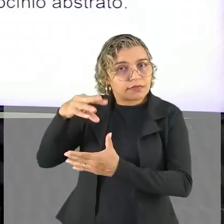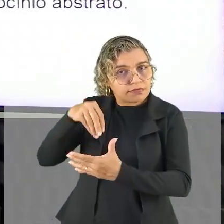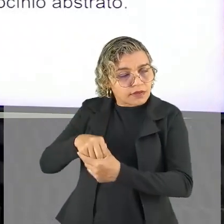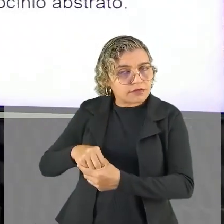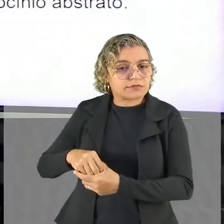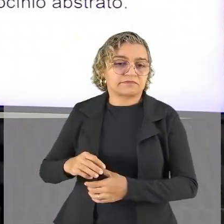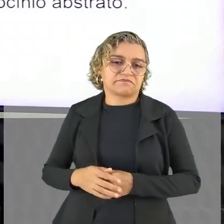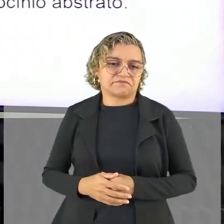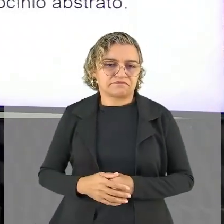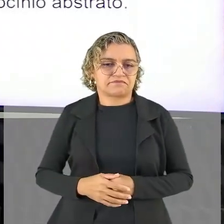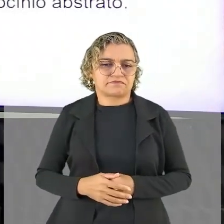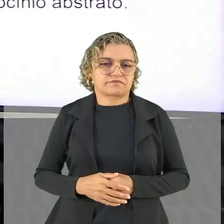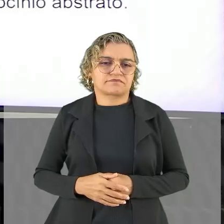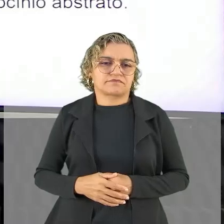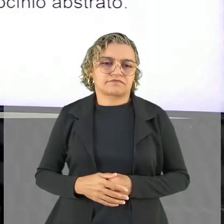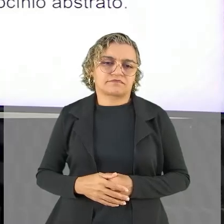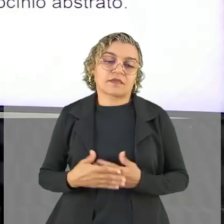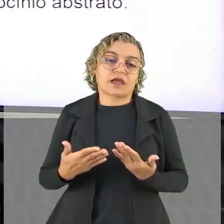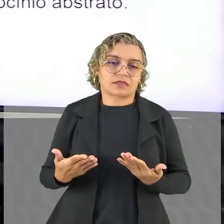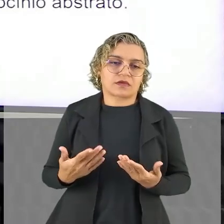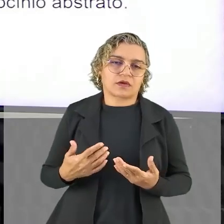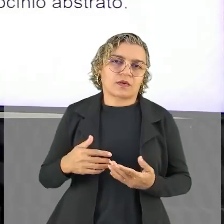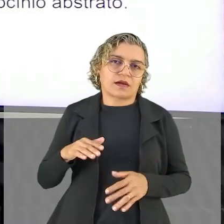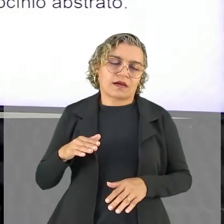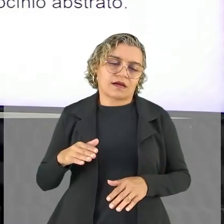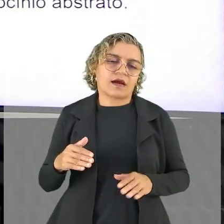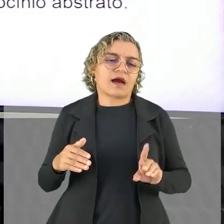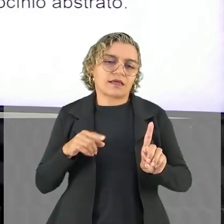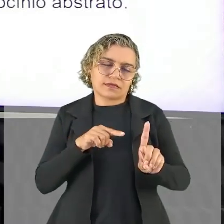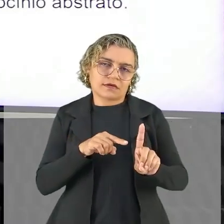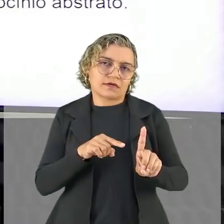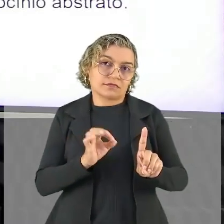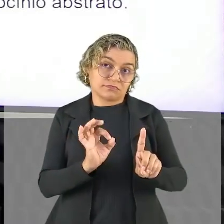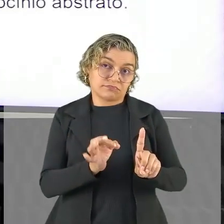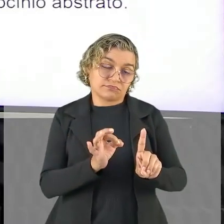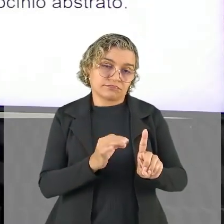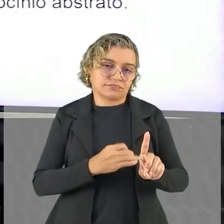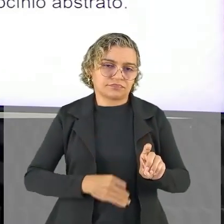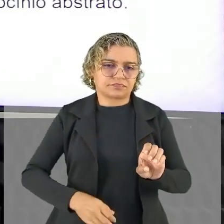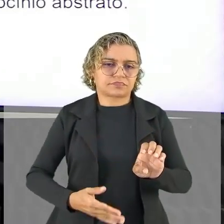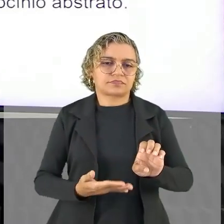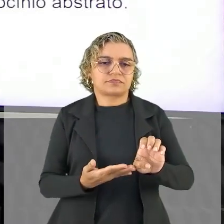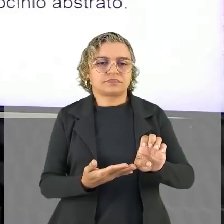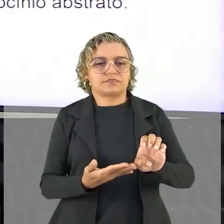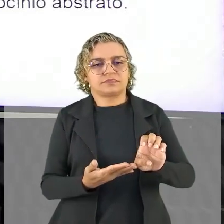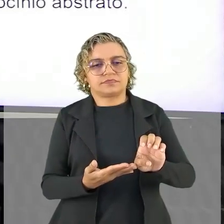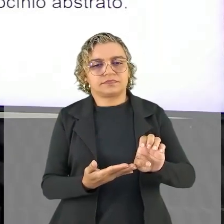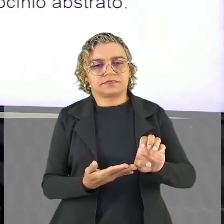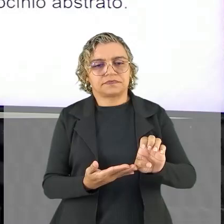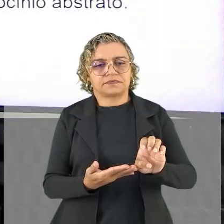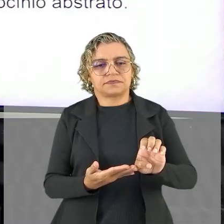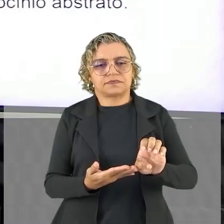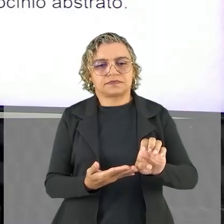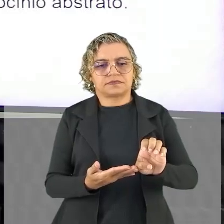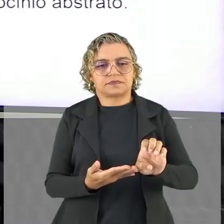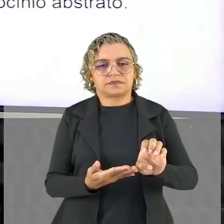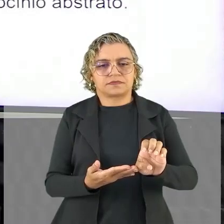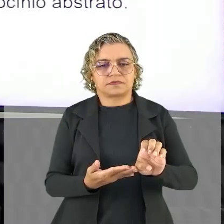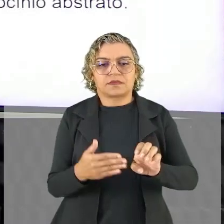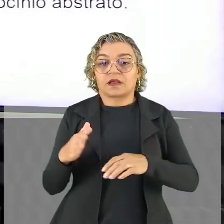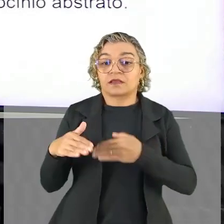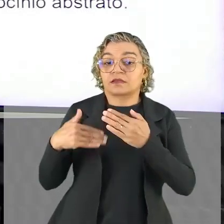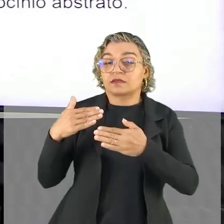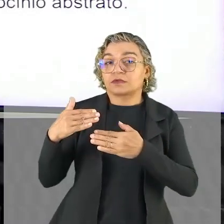Então, a mais adequada até aqui é a letra D, alternativa D. Vamos ao que diz a questão, a alternativa E. O desenvolvimento do